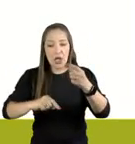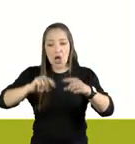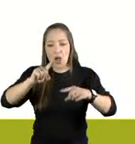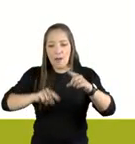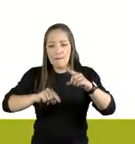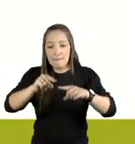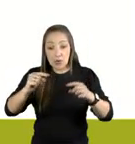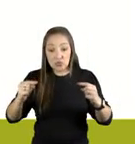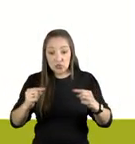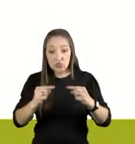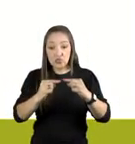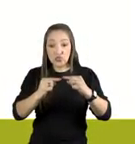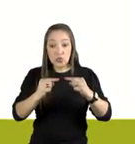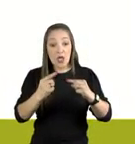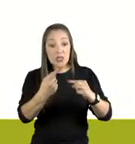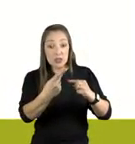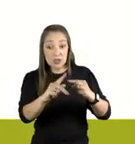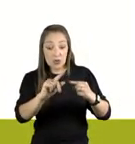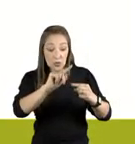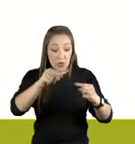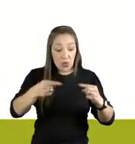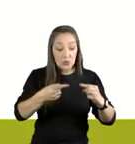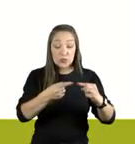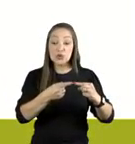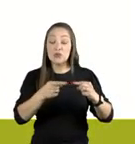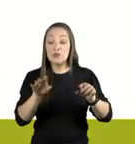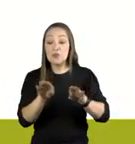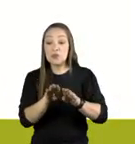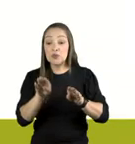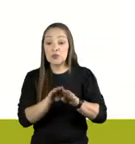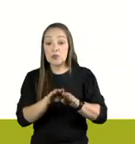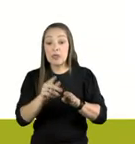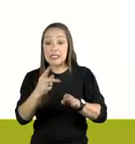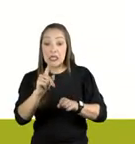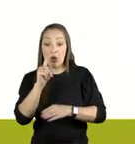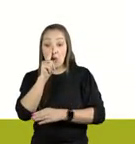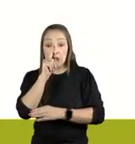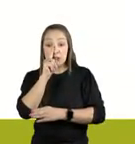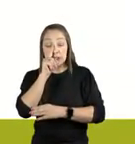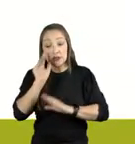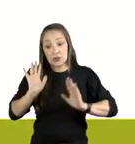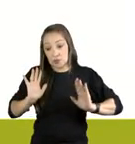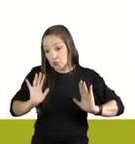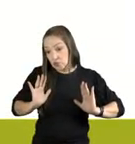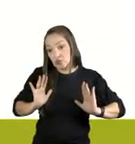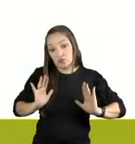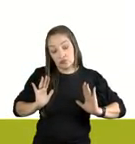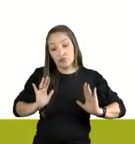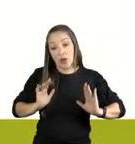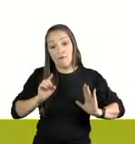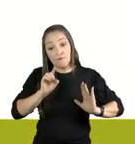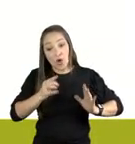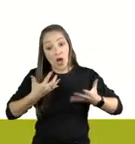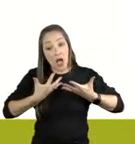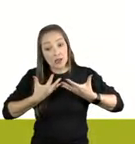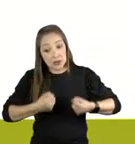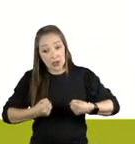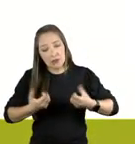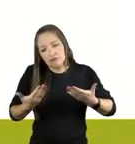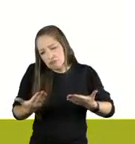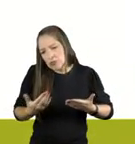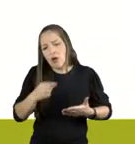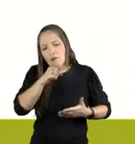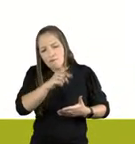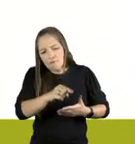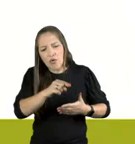o seu objetivo e condizem com o seu risco que você quer tomar, então faz sentido você investir